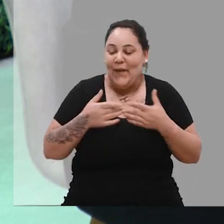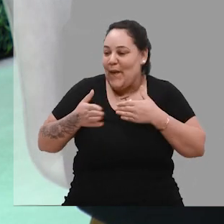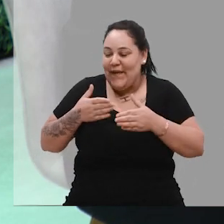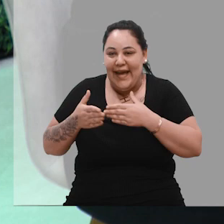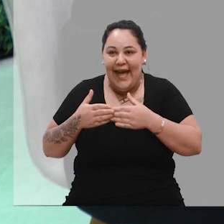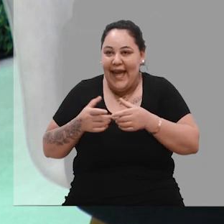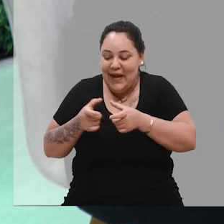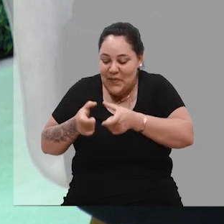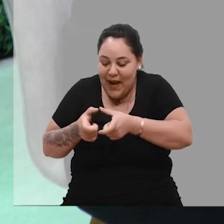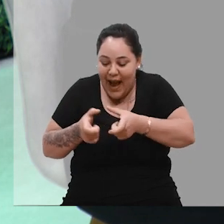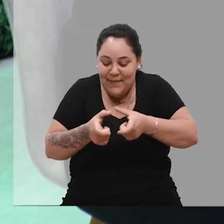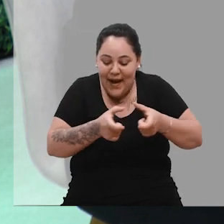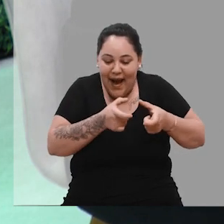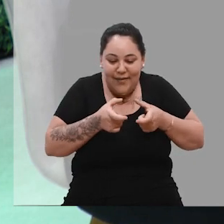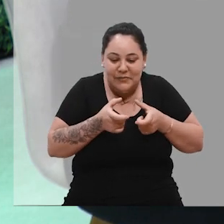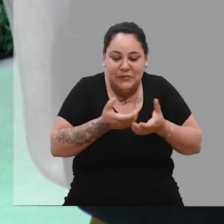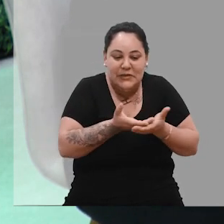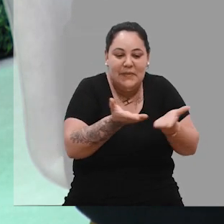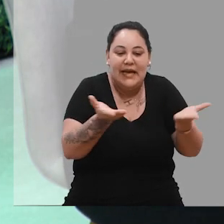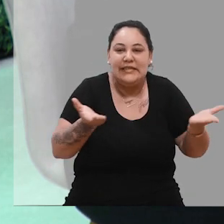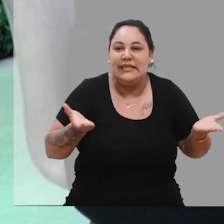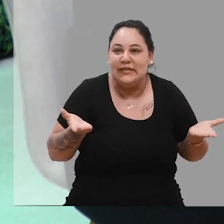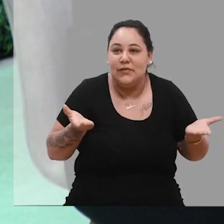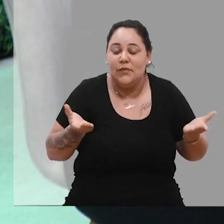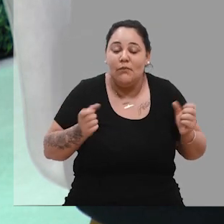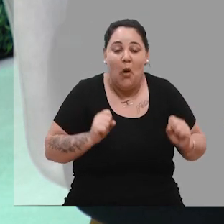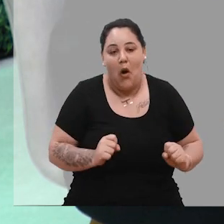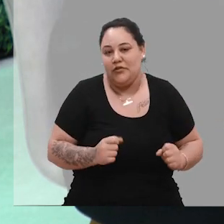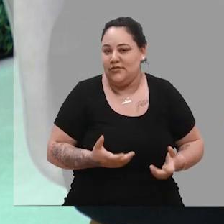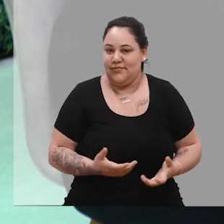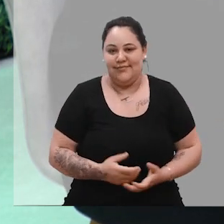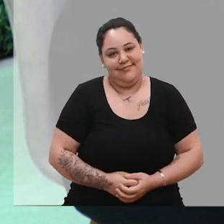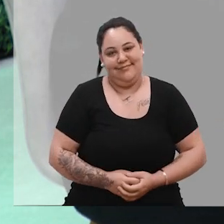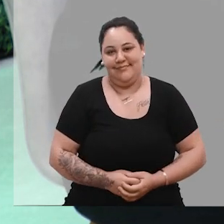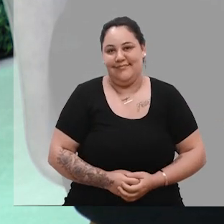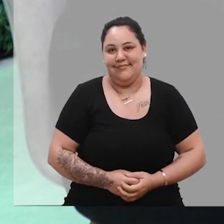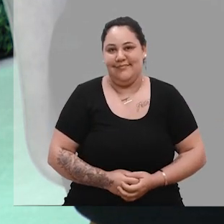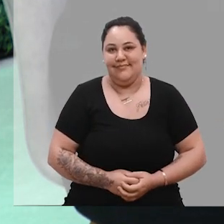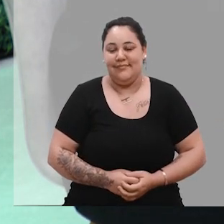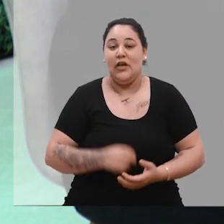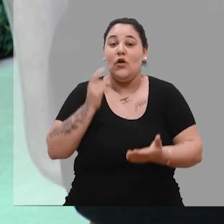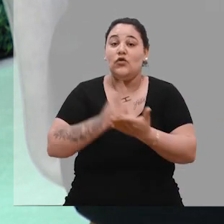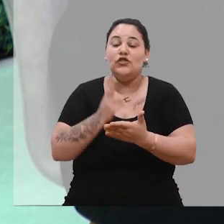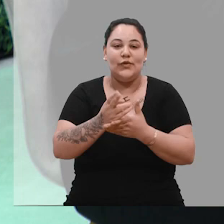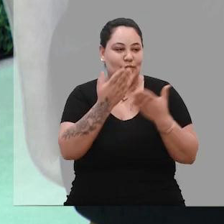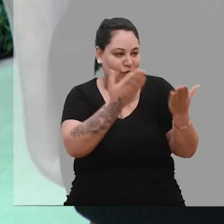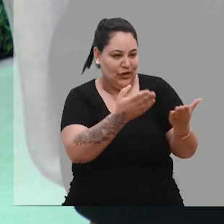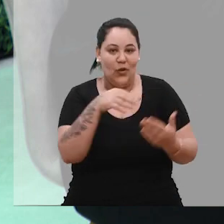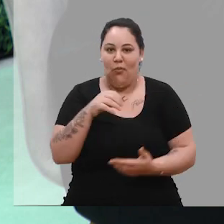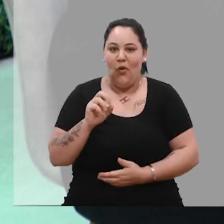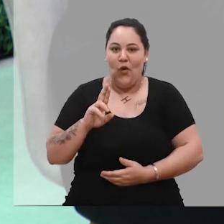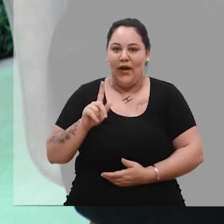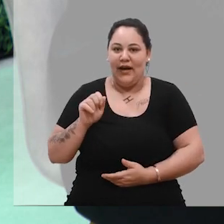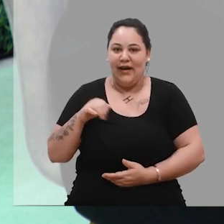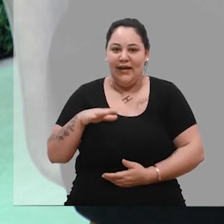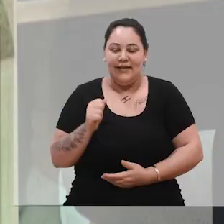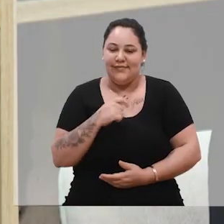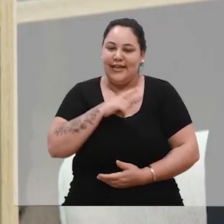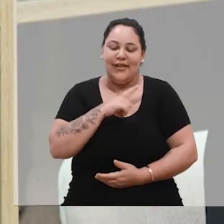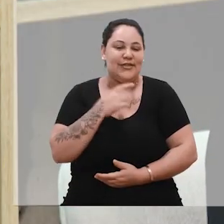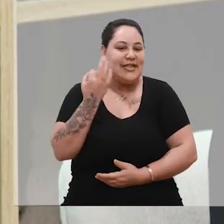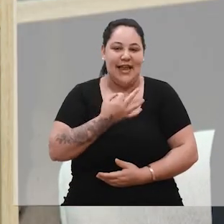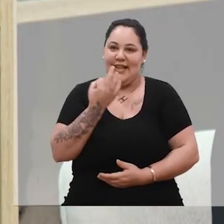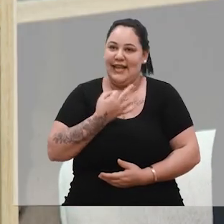quadradinho ali um espacinho para isso, né? Serviria. Continuando contigo, Morgana, com certeza são diversas as histórias